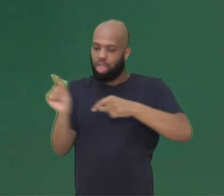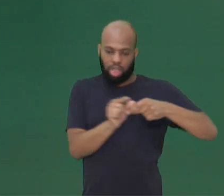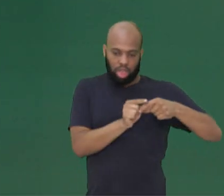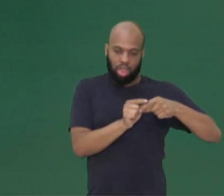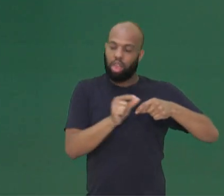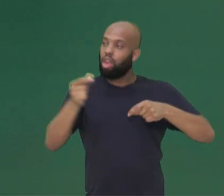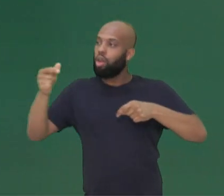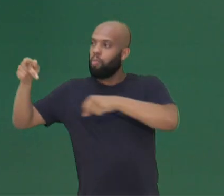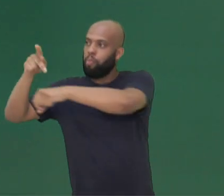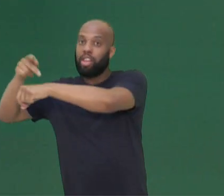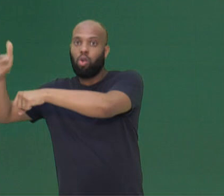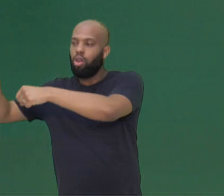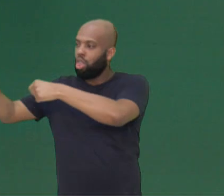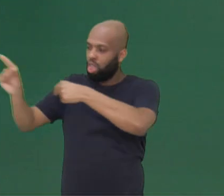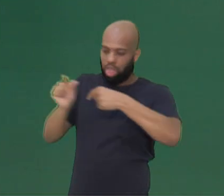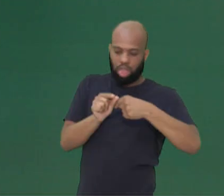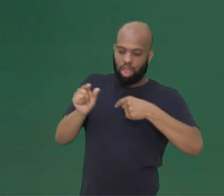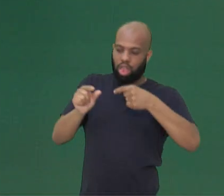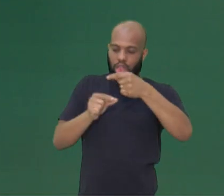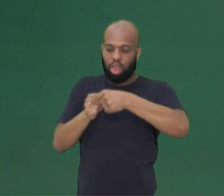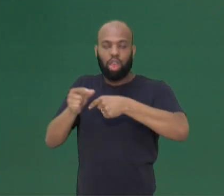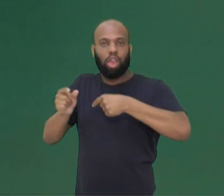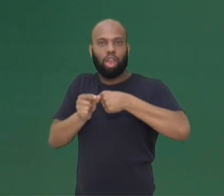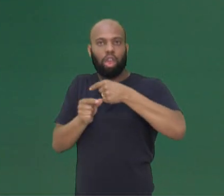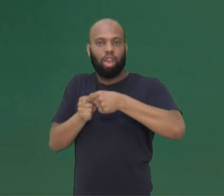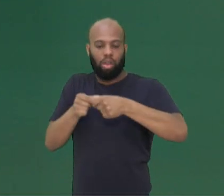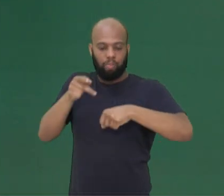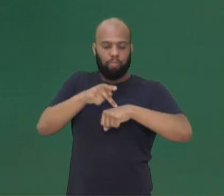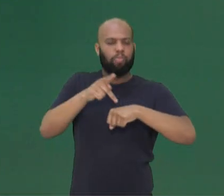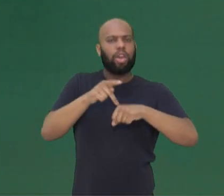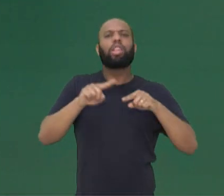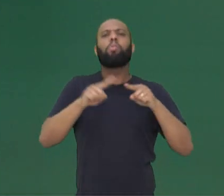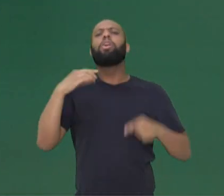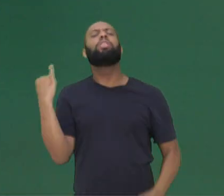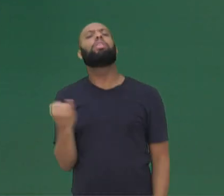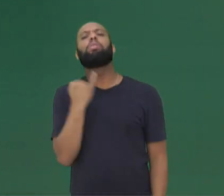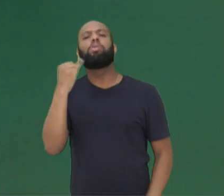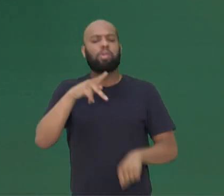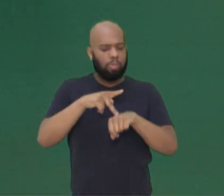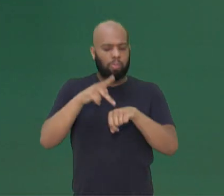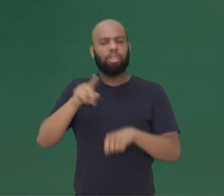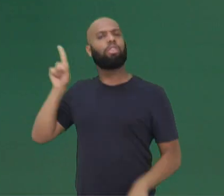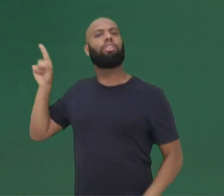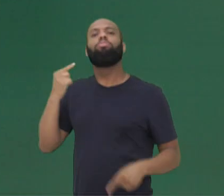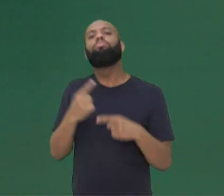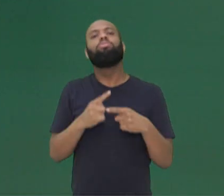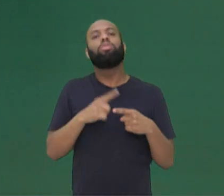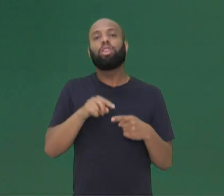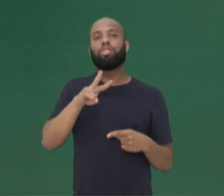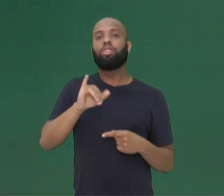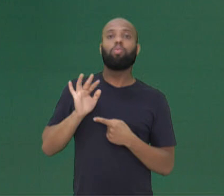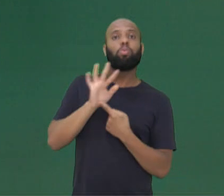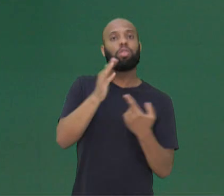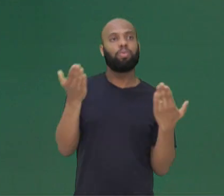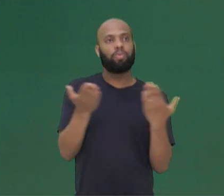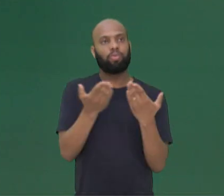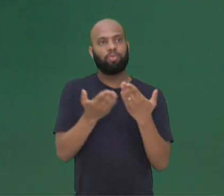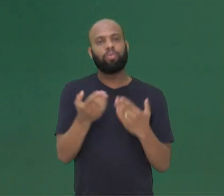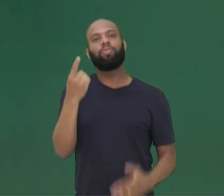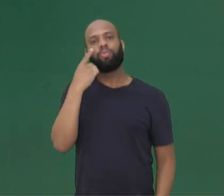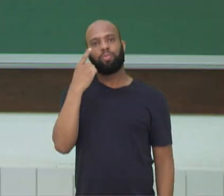cadê o segredo dessa rocha, né? O que ela tem de tão importante que você falou que vai trazer na aula de hoje? Está